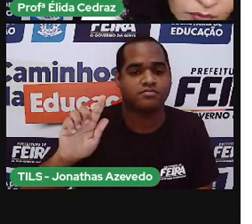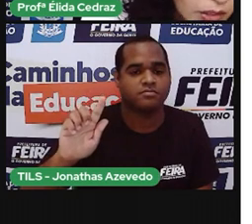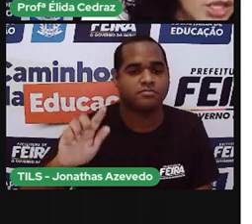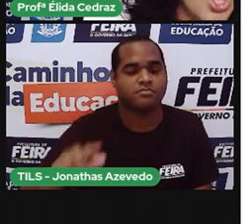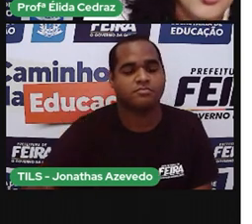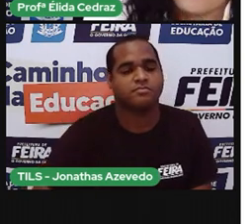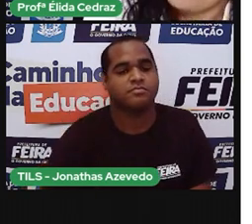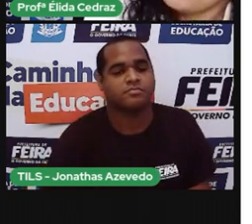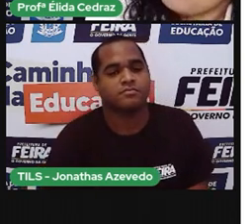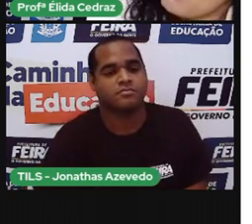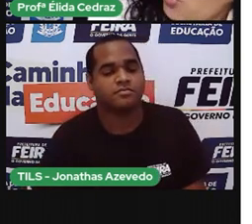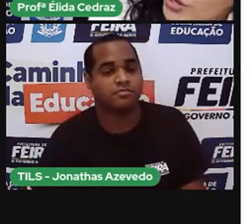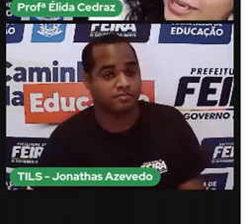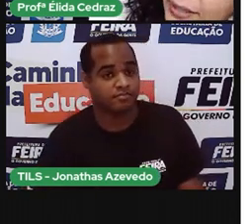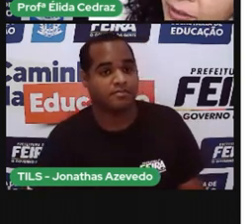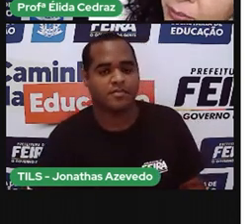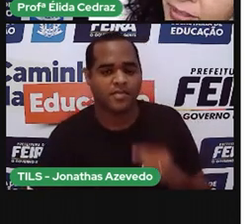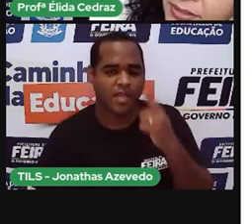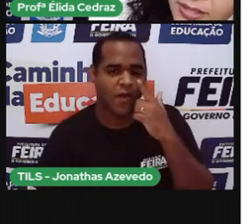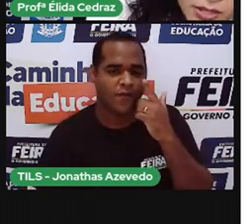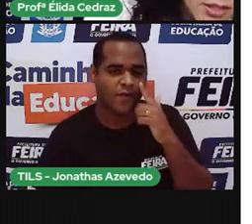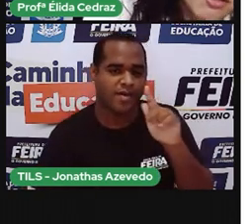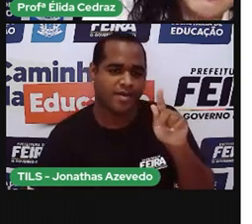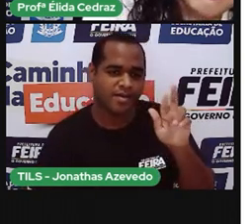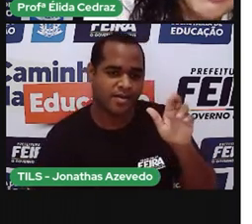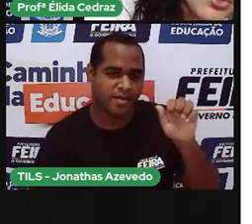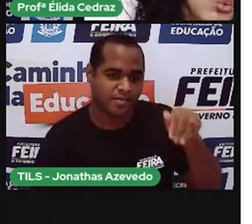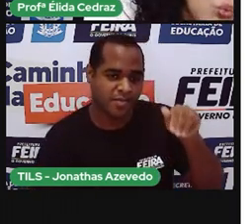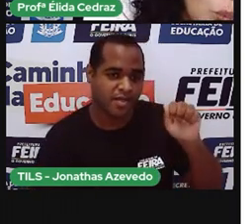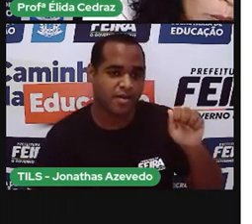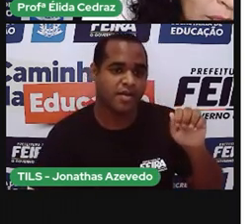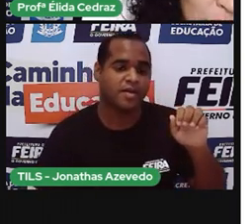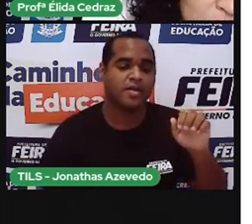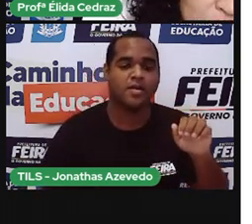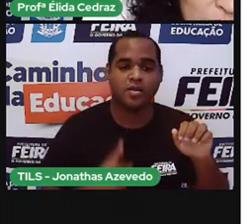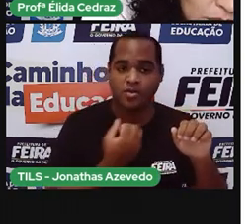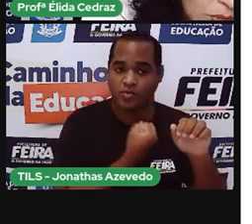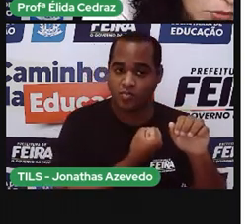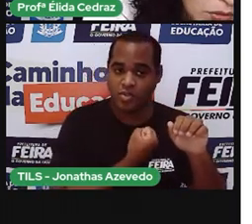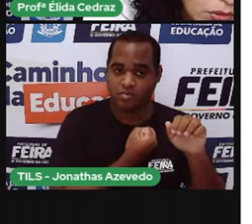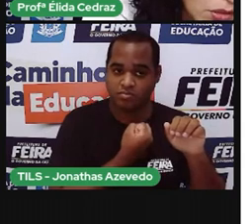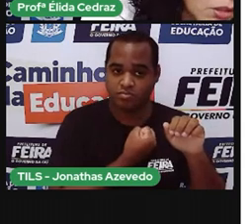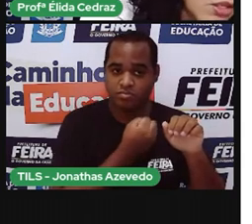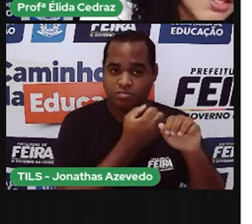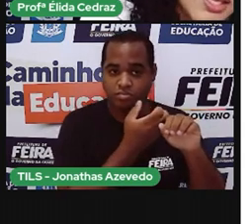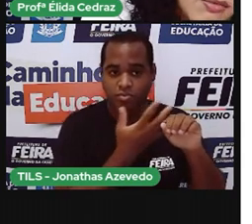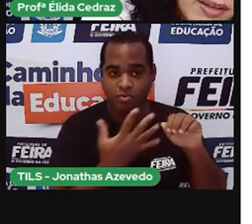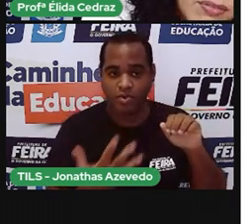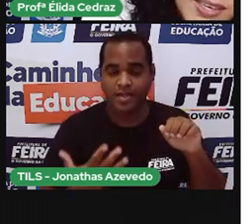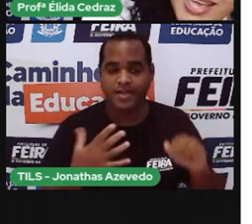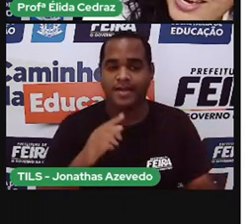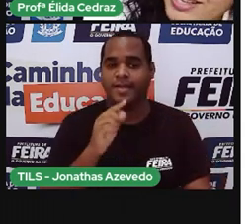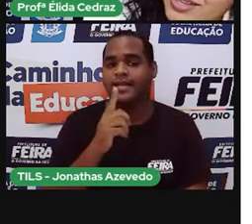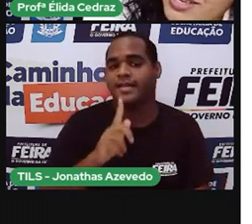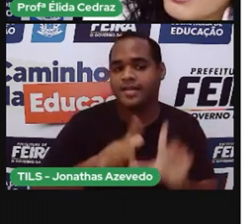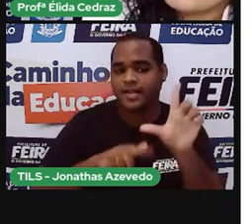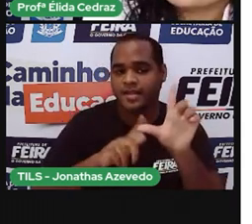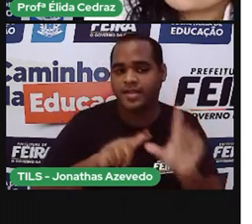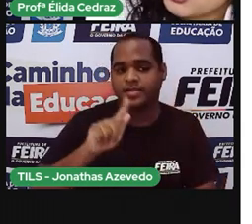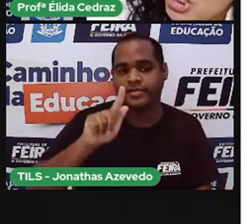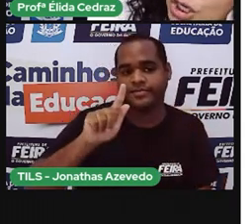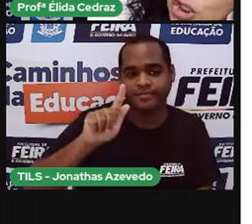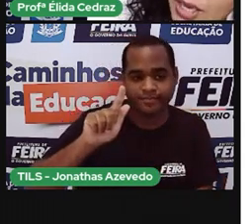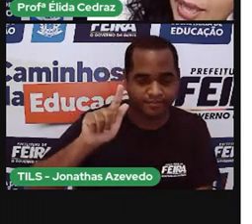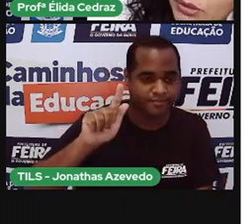e G. Quando for gramas, vai vir números e vai vir a